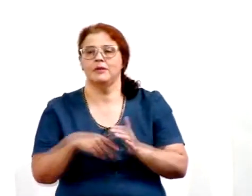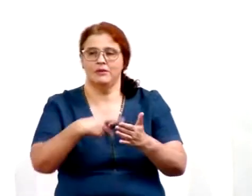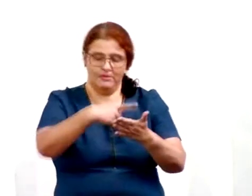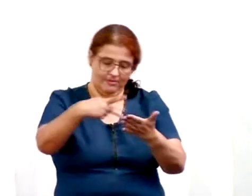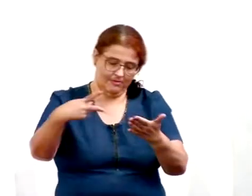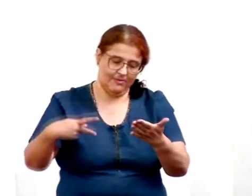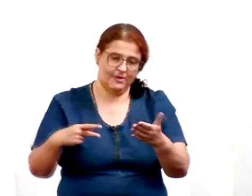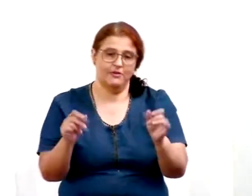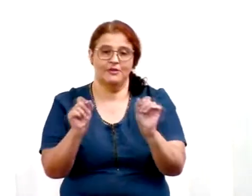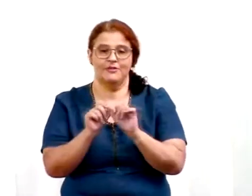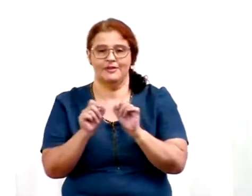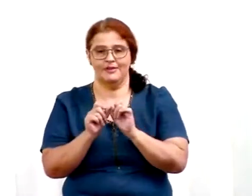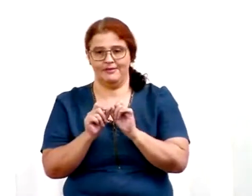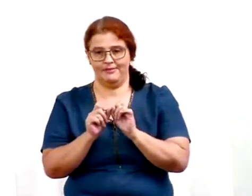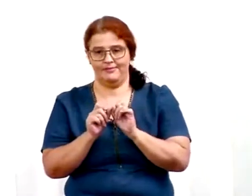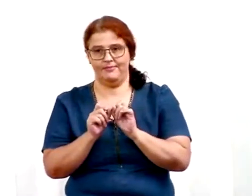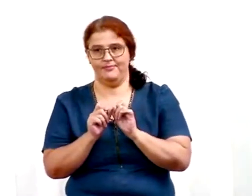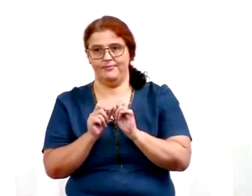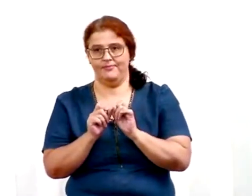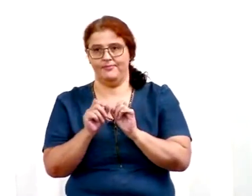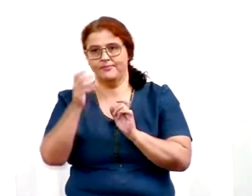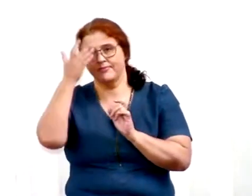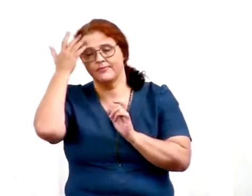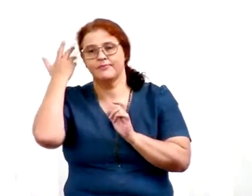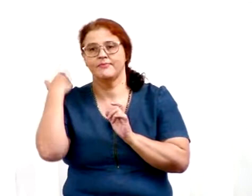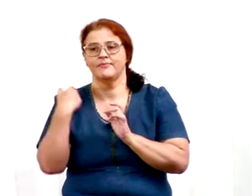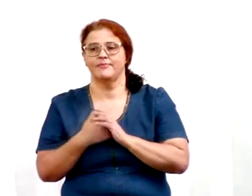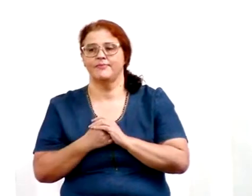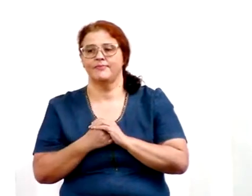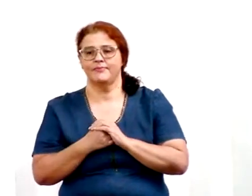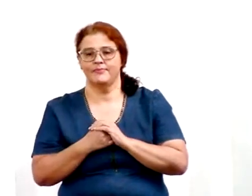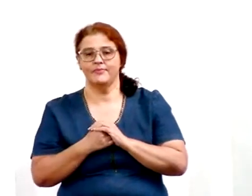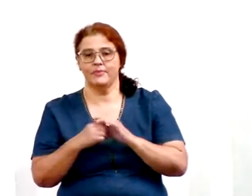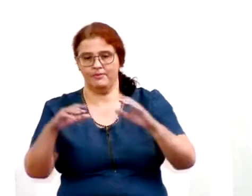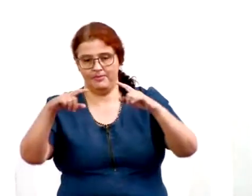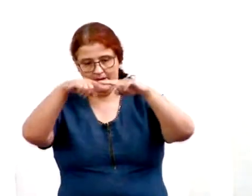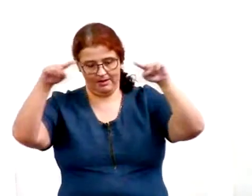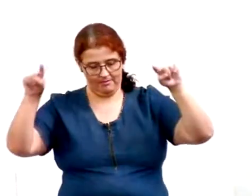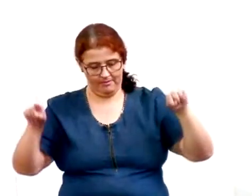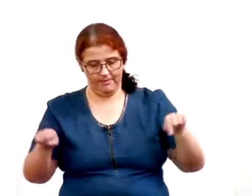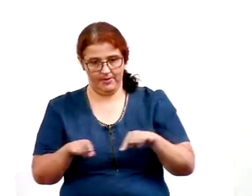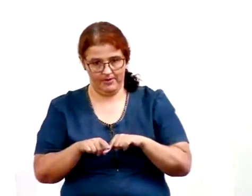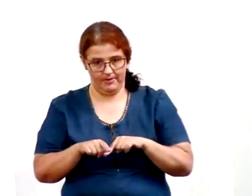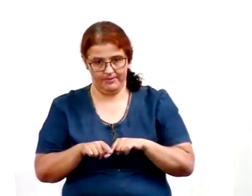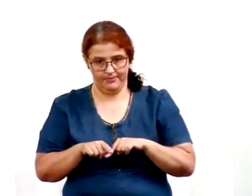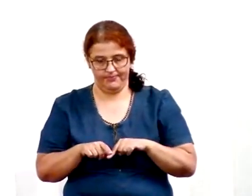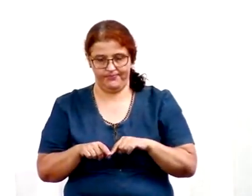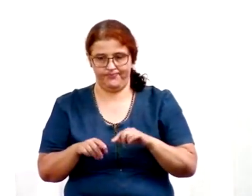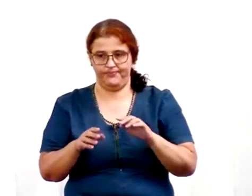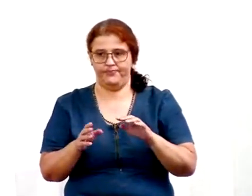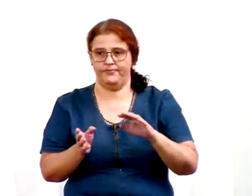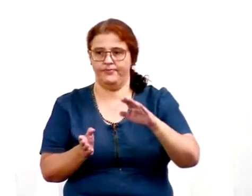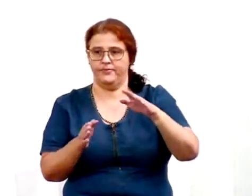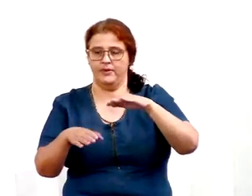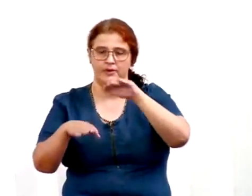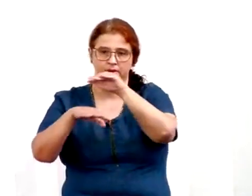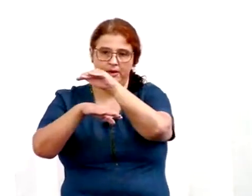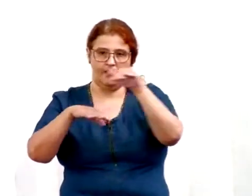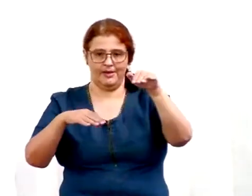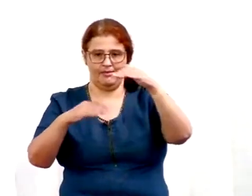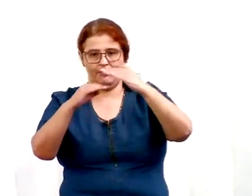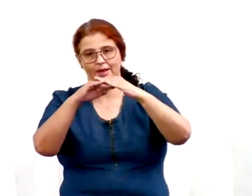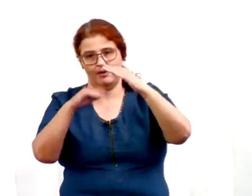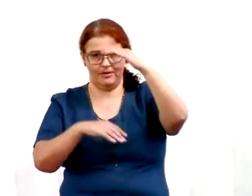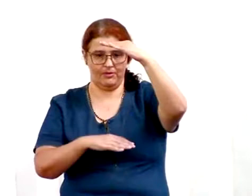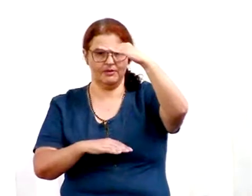fizessem é o seguinte: divida a sua página aí no meio, na parte de cima, desenhe um